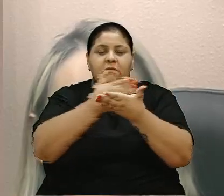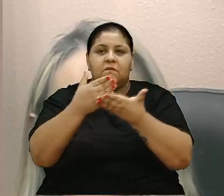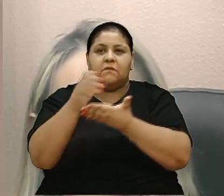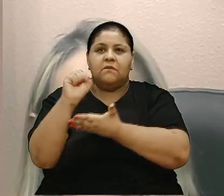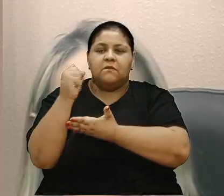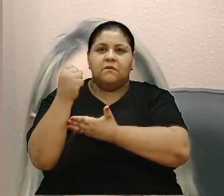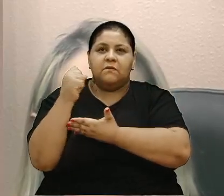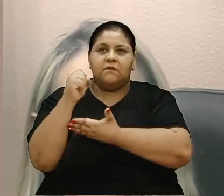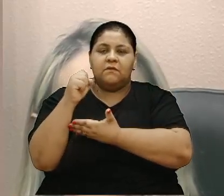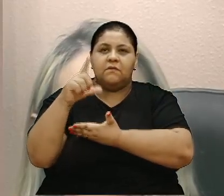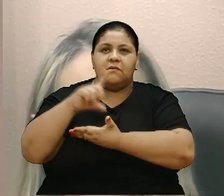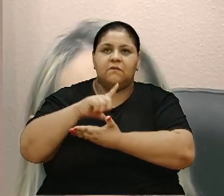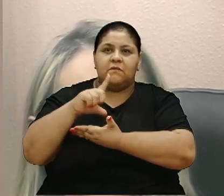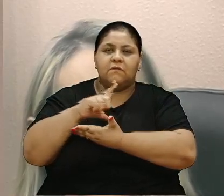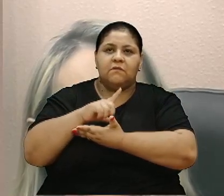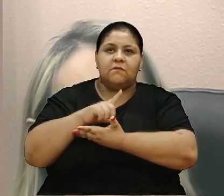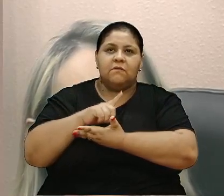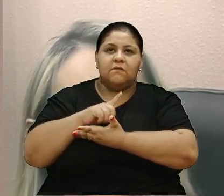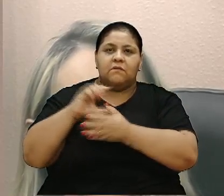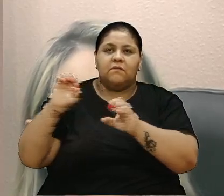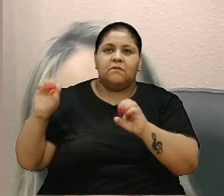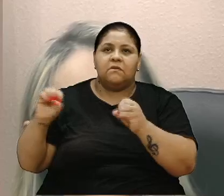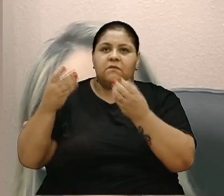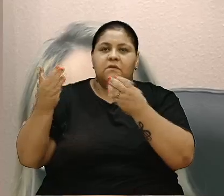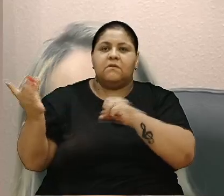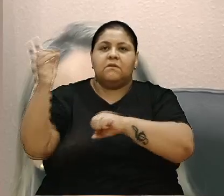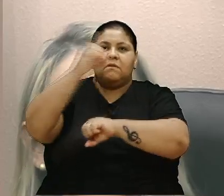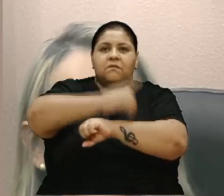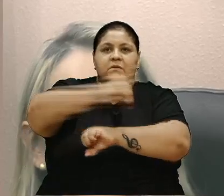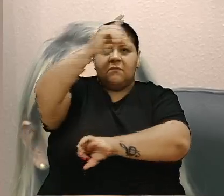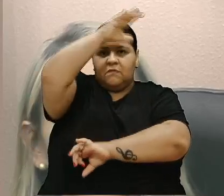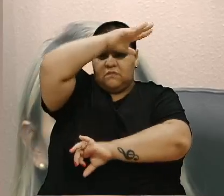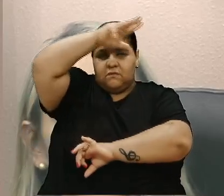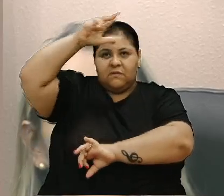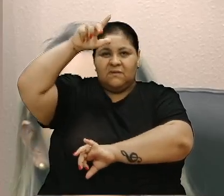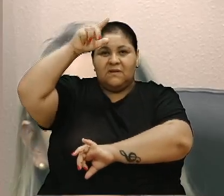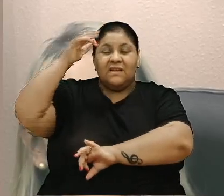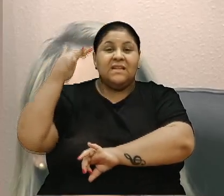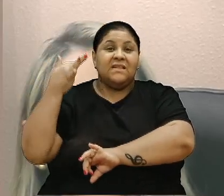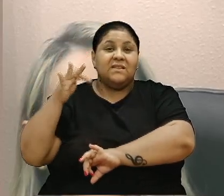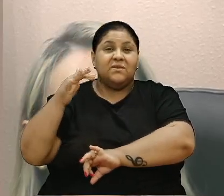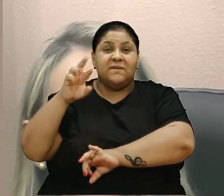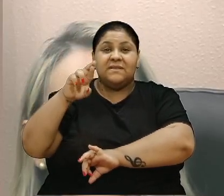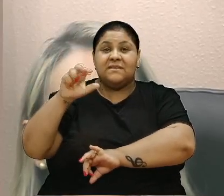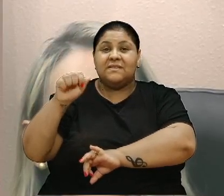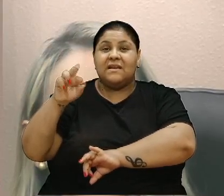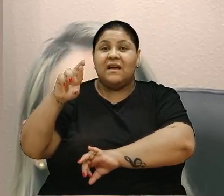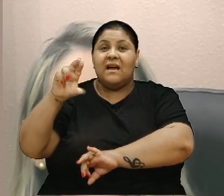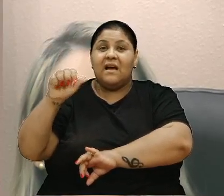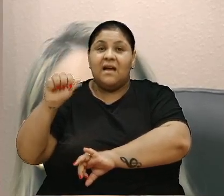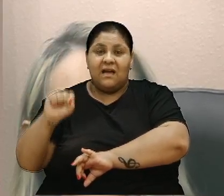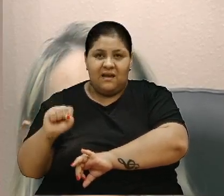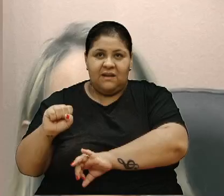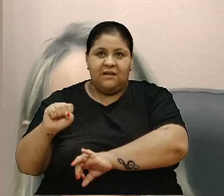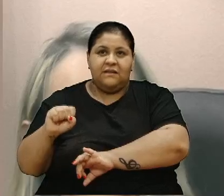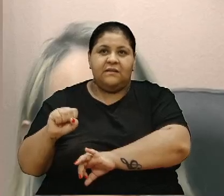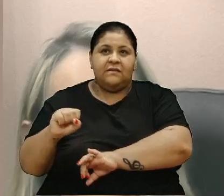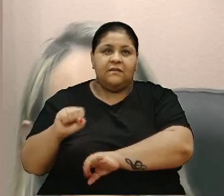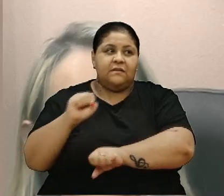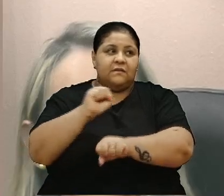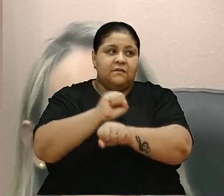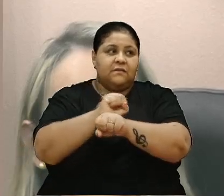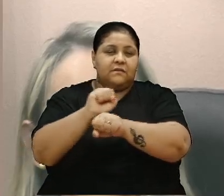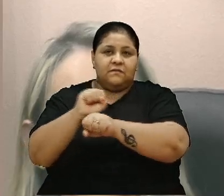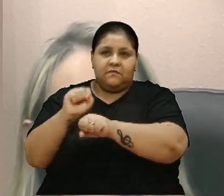horas, nós comemoraremos o Dia Municipal das Doenças Raras. Então, esperamos